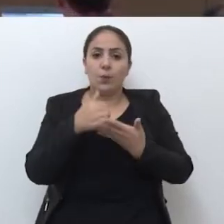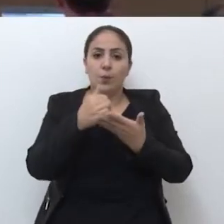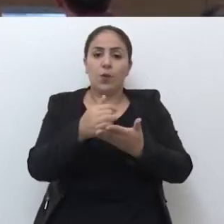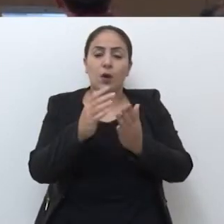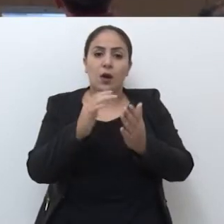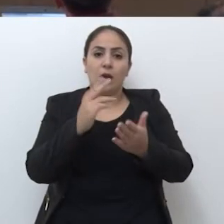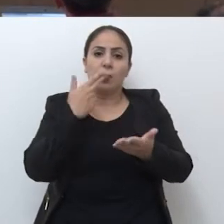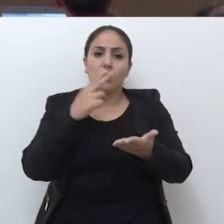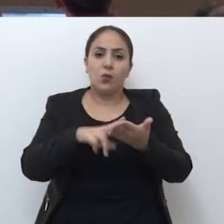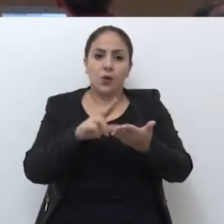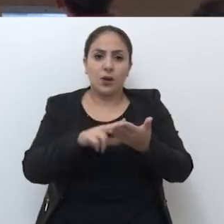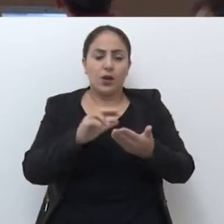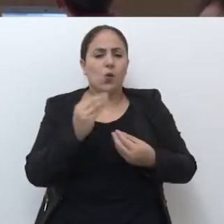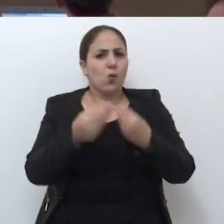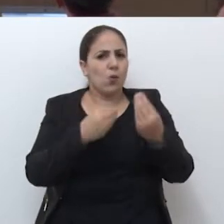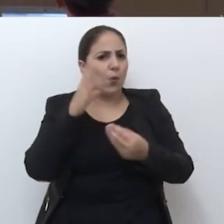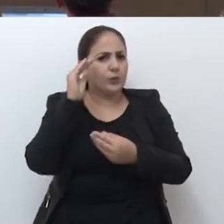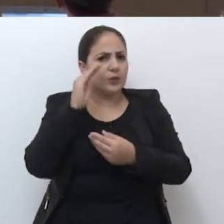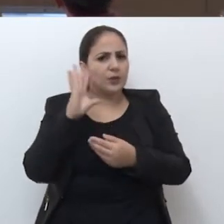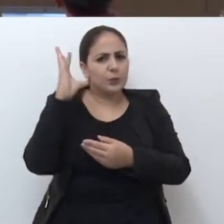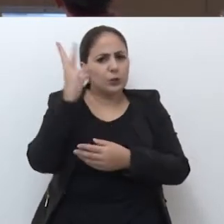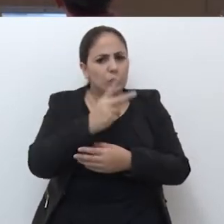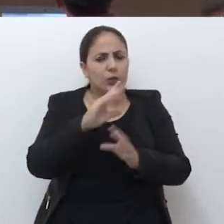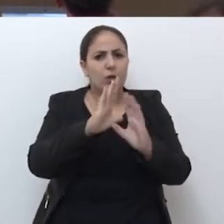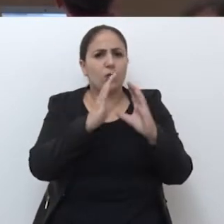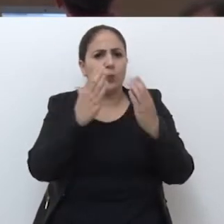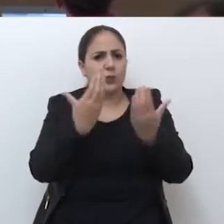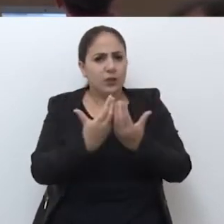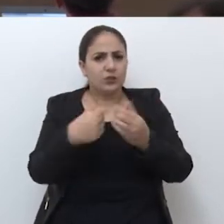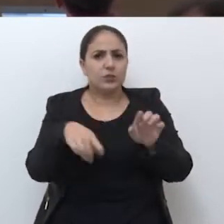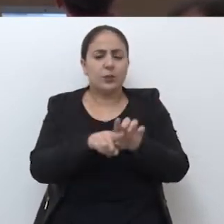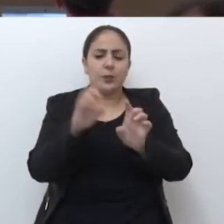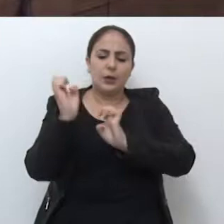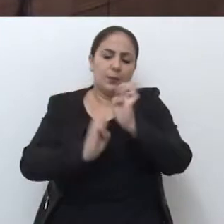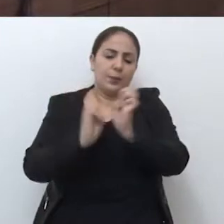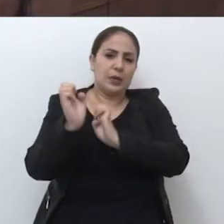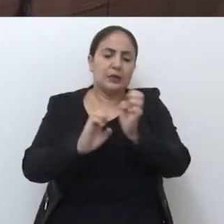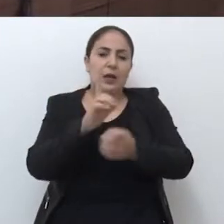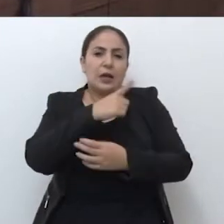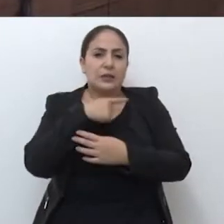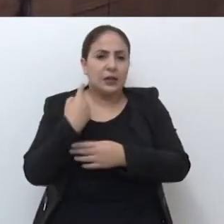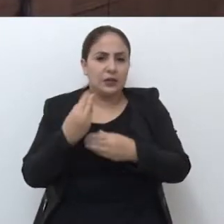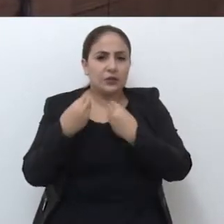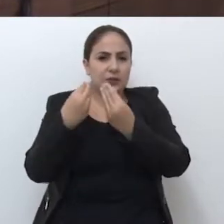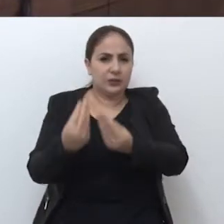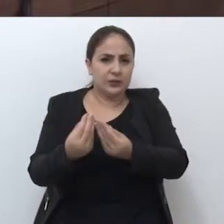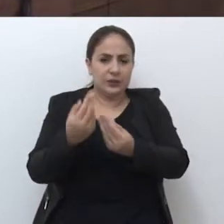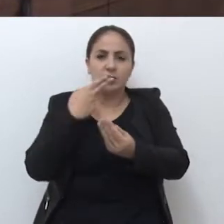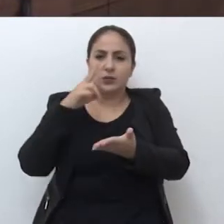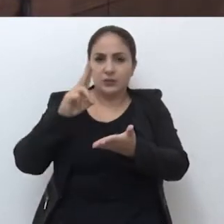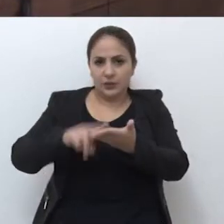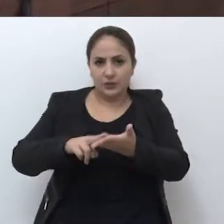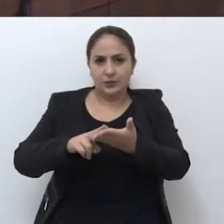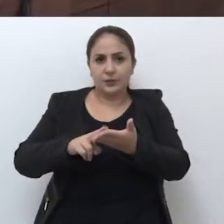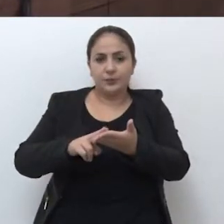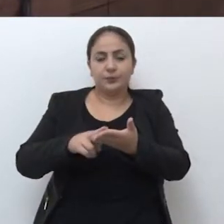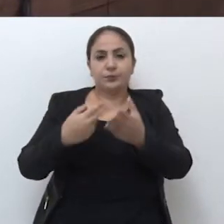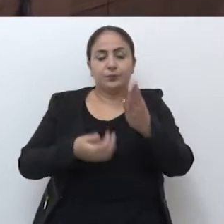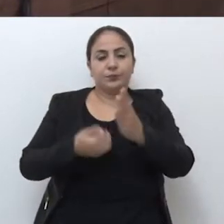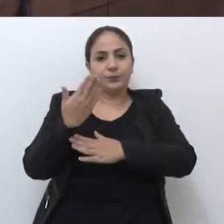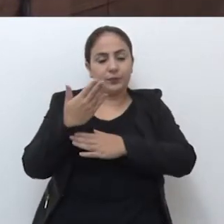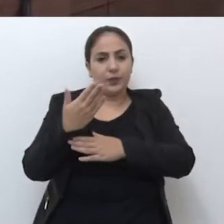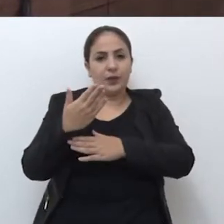Correios. Como observado pela comunidade e empresários, os atrasos nas entregas das